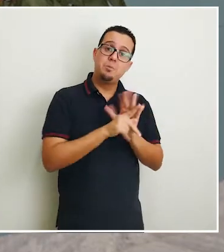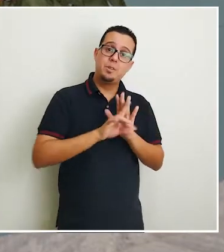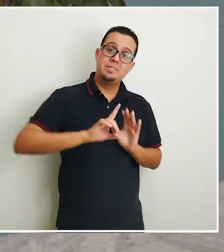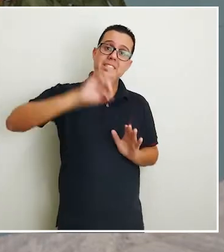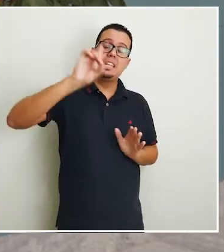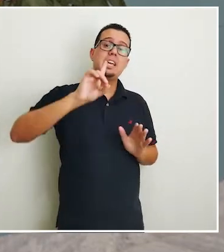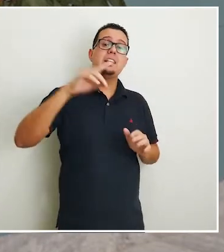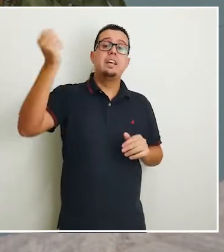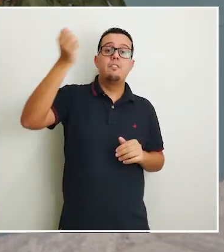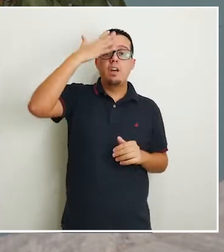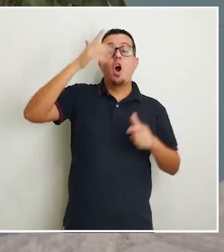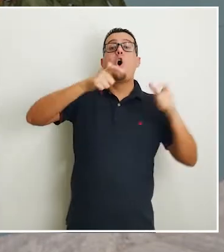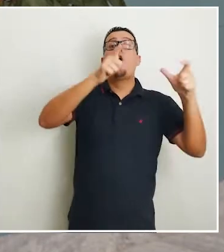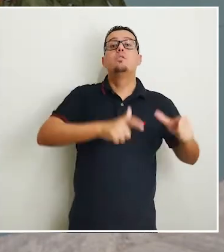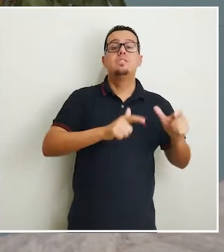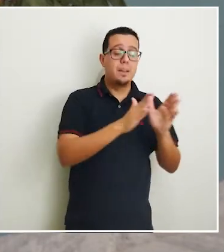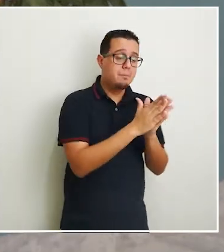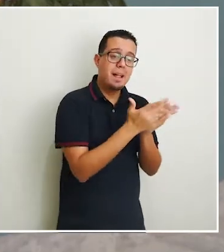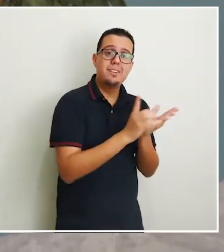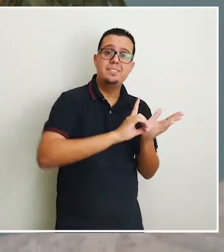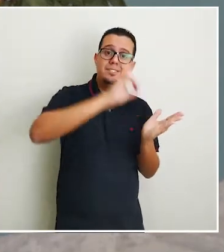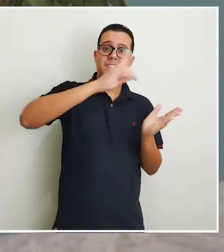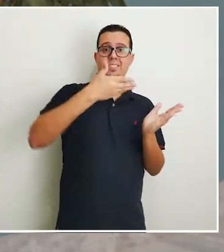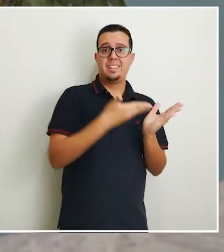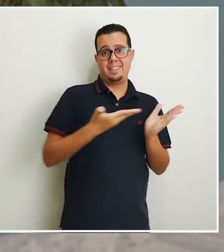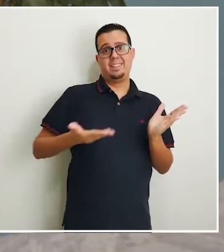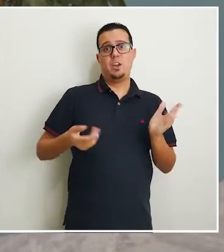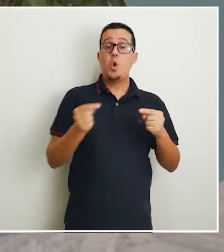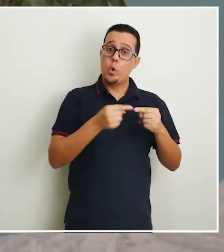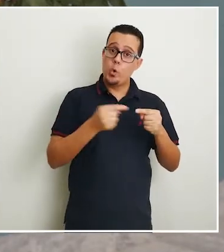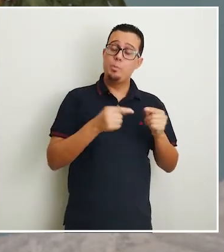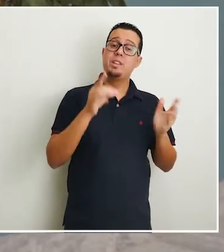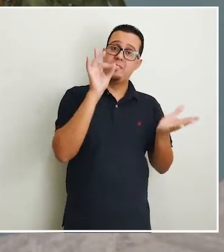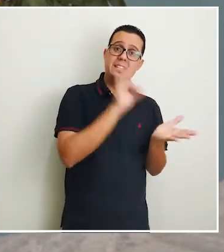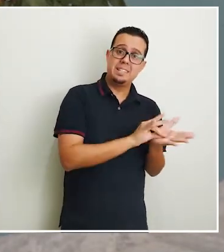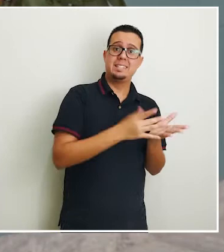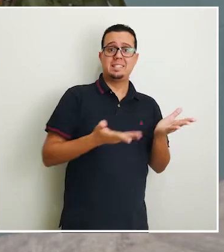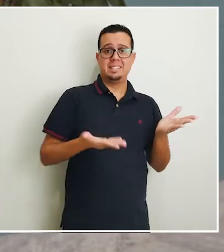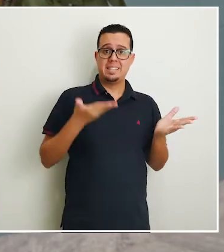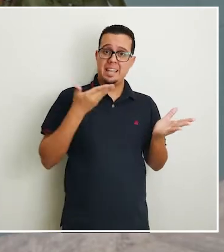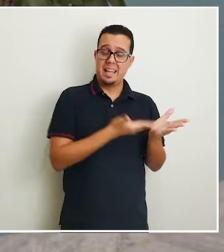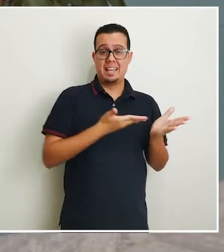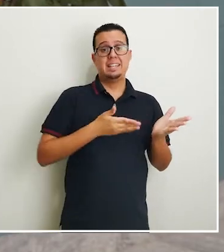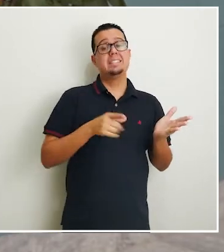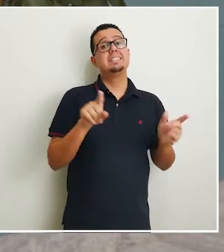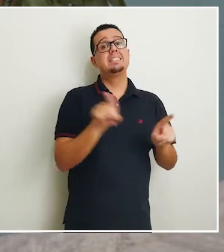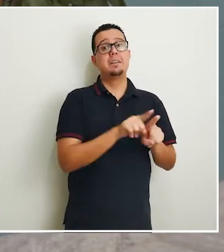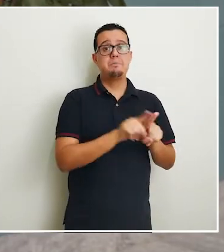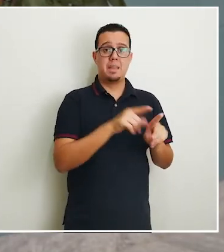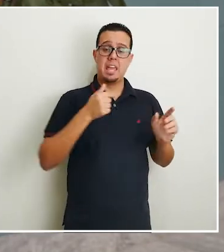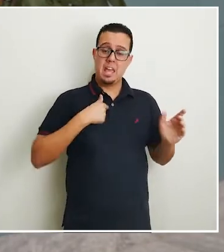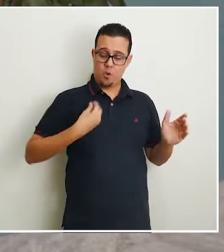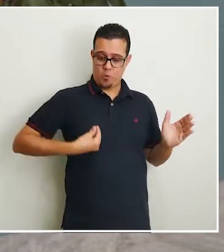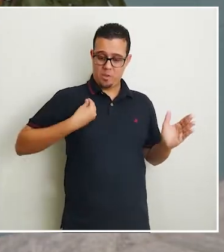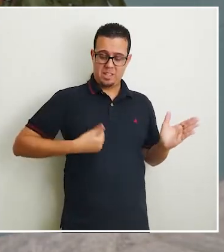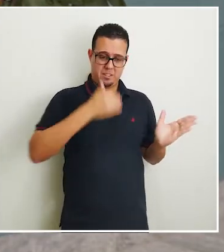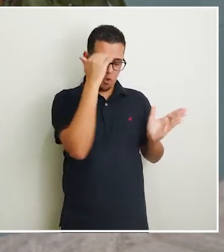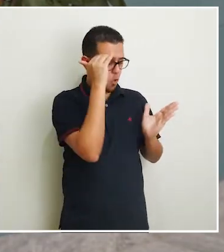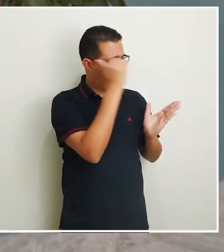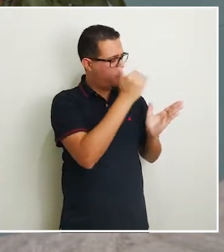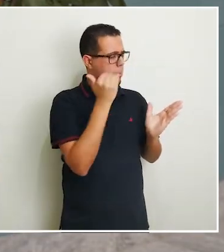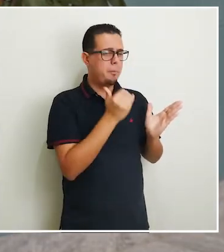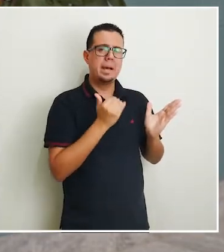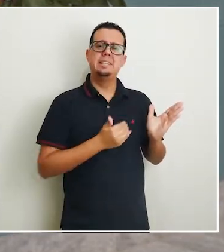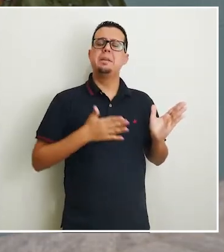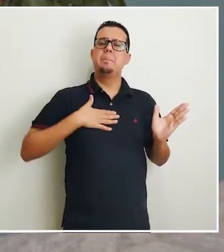Escrituras. Não só de acordo com a verdade, mas em consonância com a verdade. É uma vida que anda relacionada com a